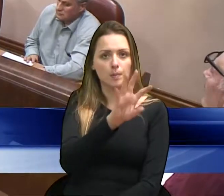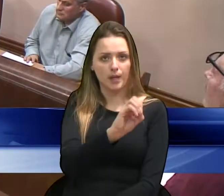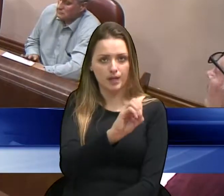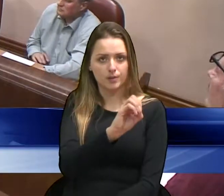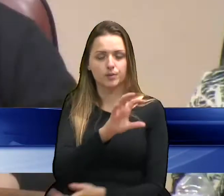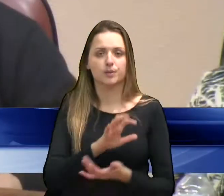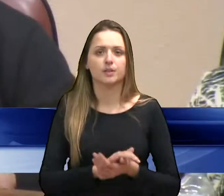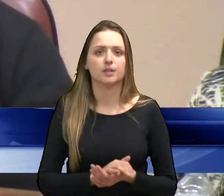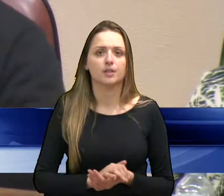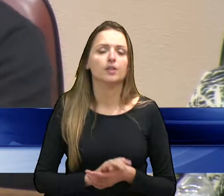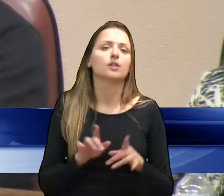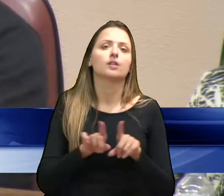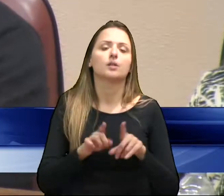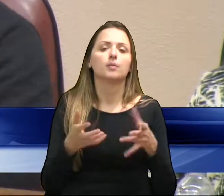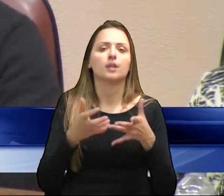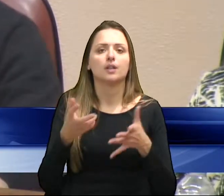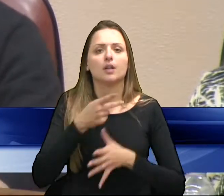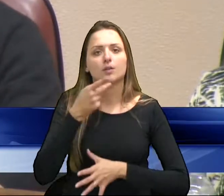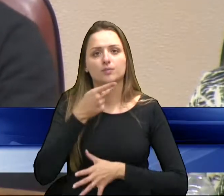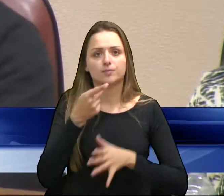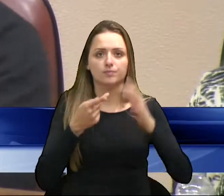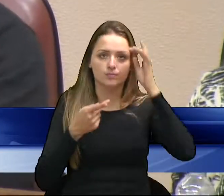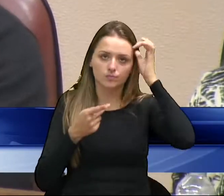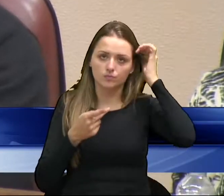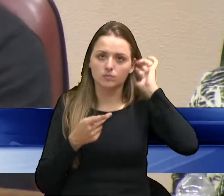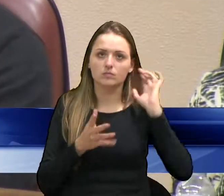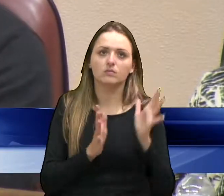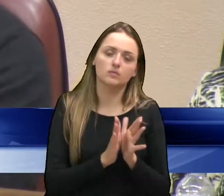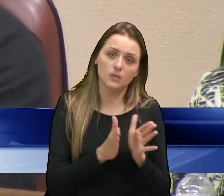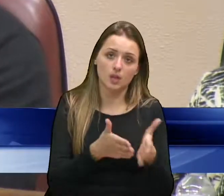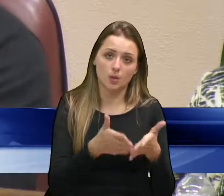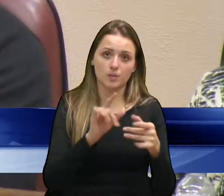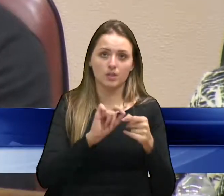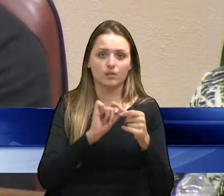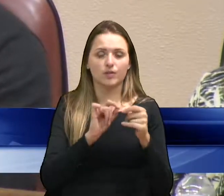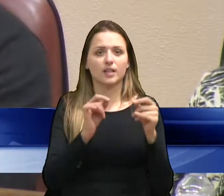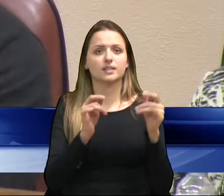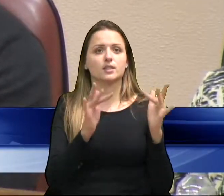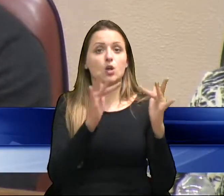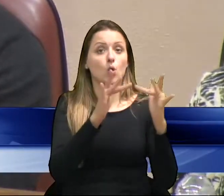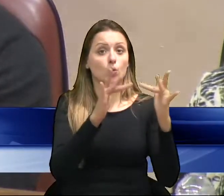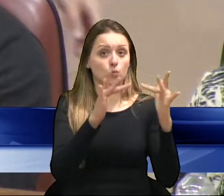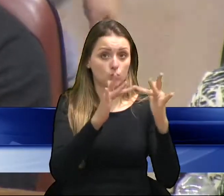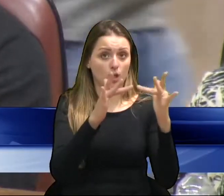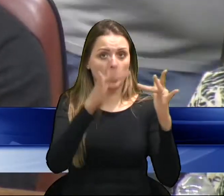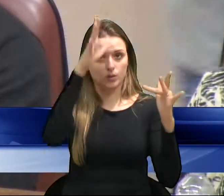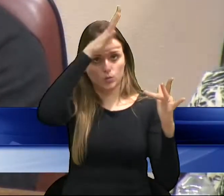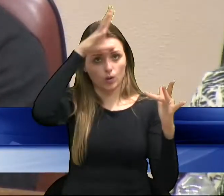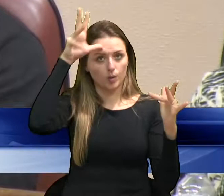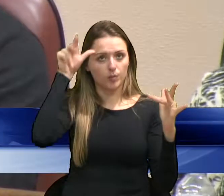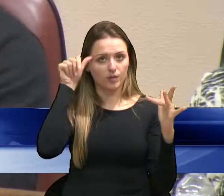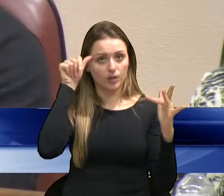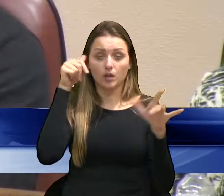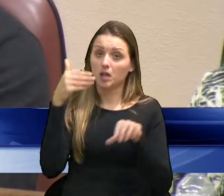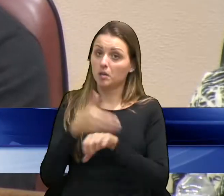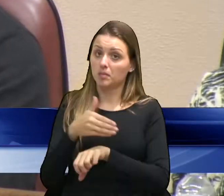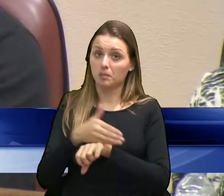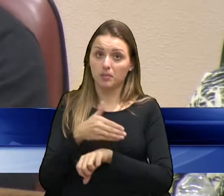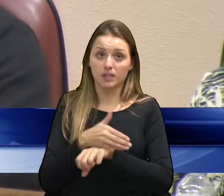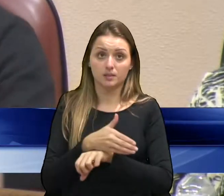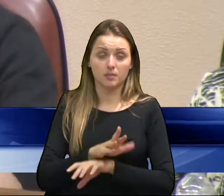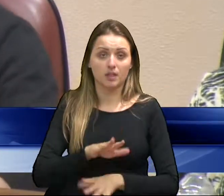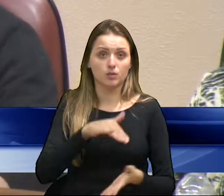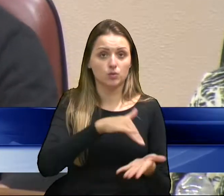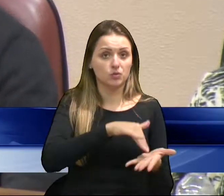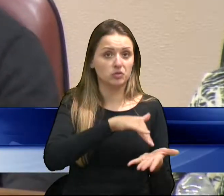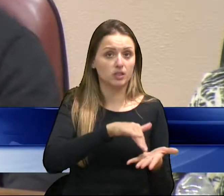deixar aqui registrado que a comissão entrou em contato com o Executivo para se fazerem presente na pessoa do